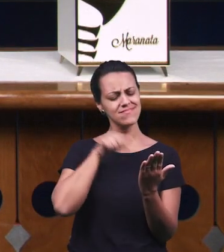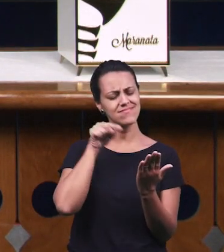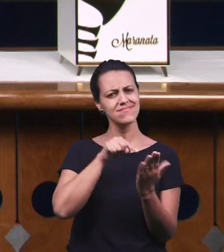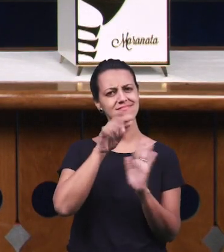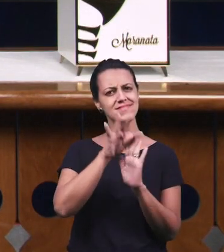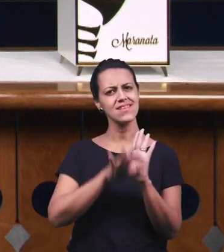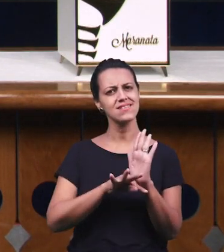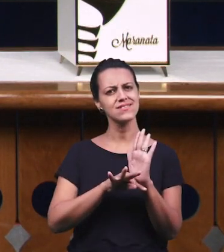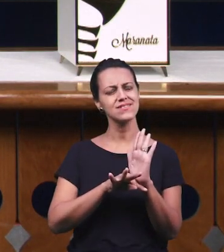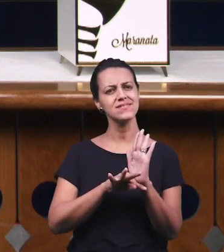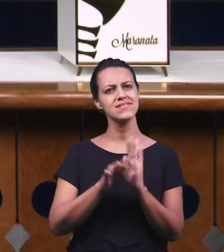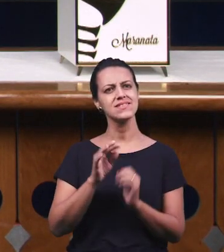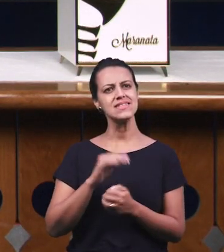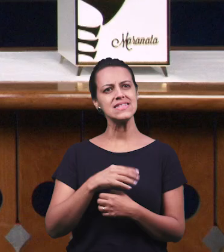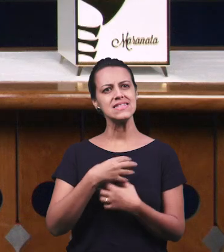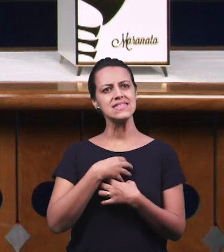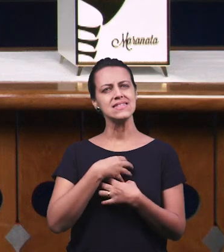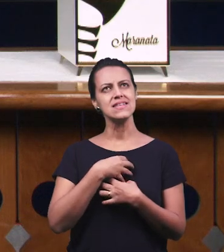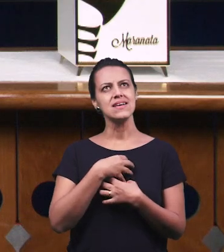ver um sentimento